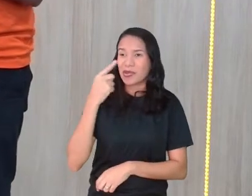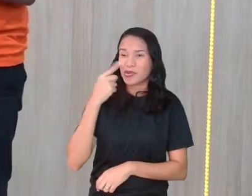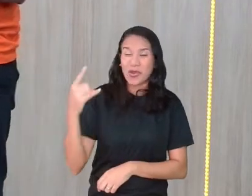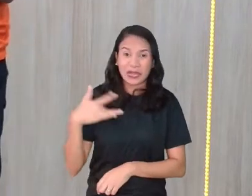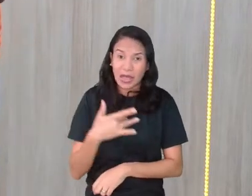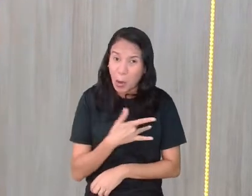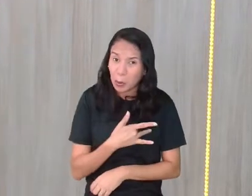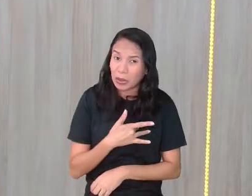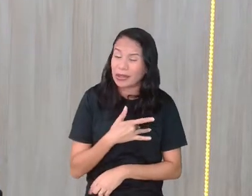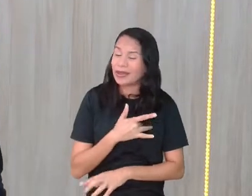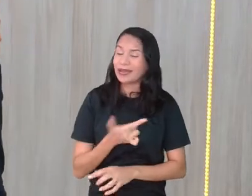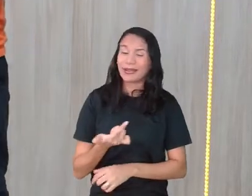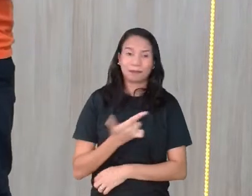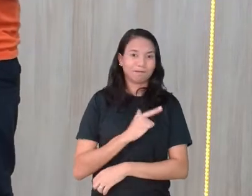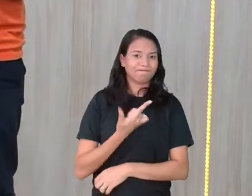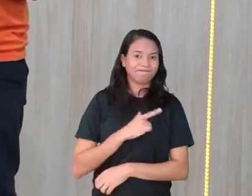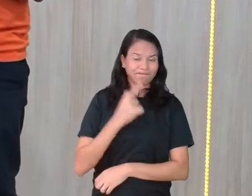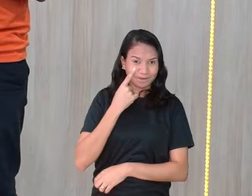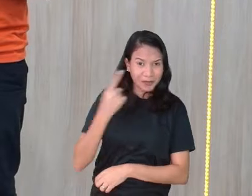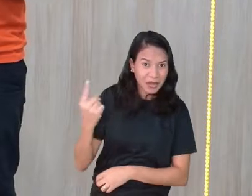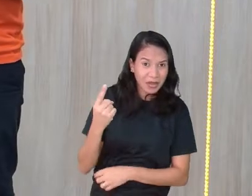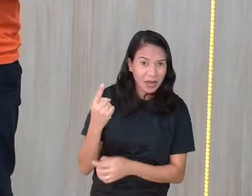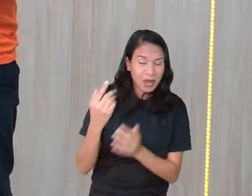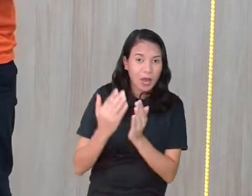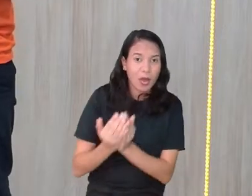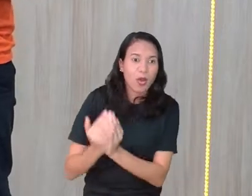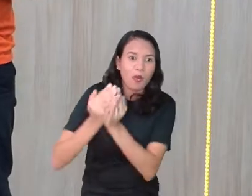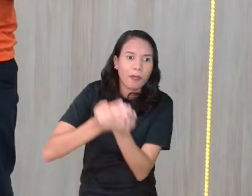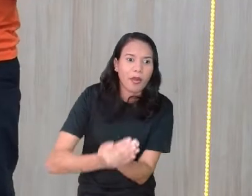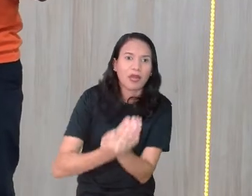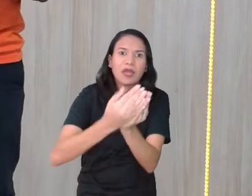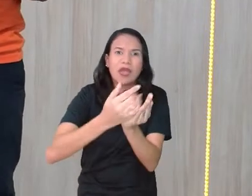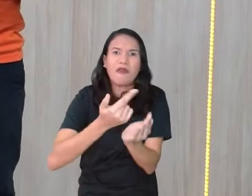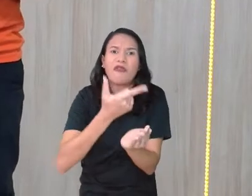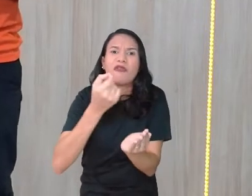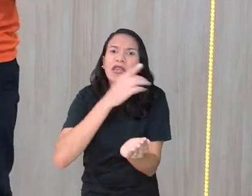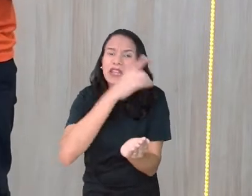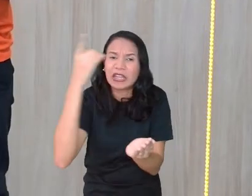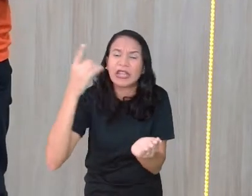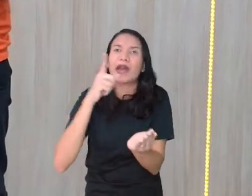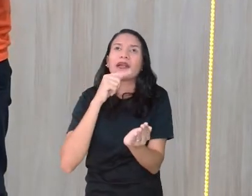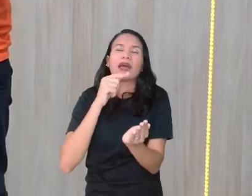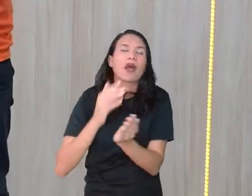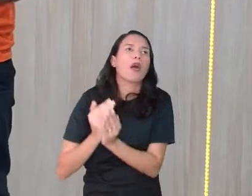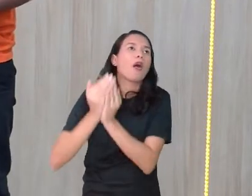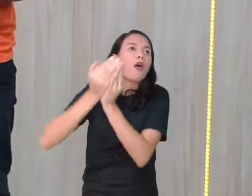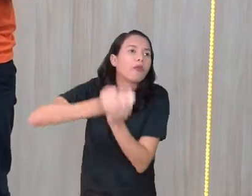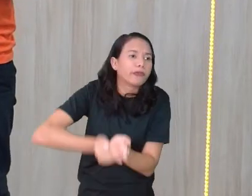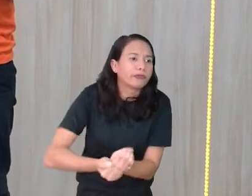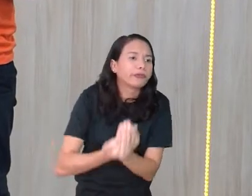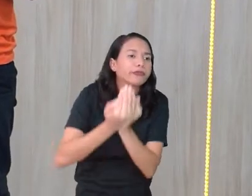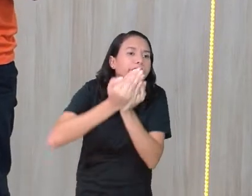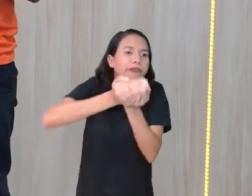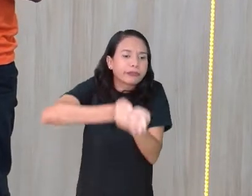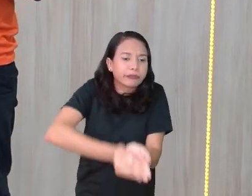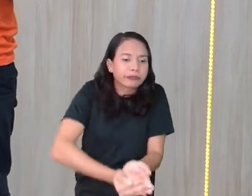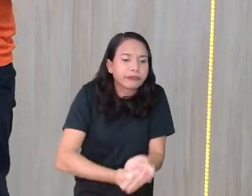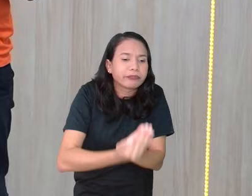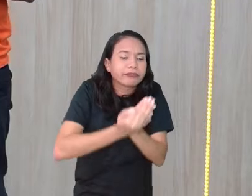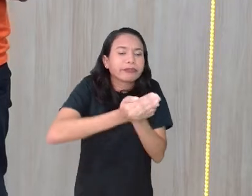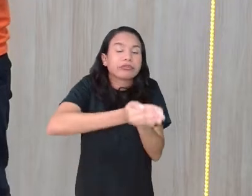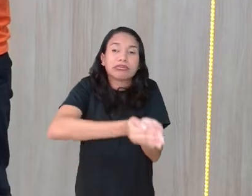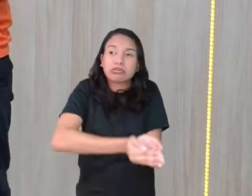nem um pouco adequadas, né? Para você viajar aí 15, 20 dias no mar, né? Num barco, com